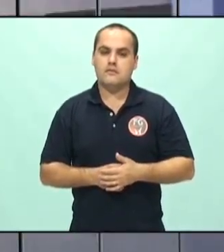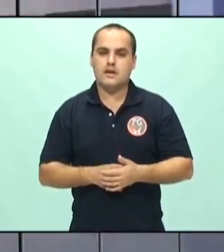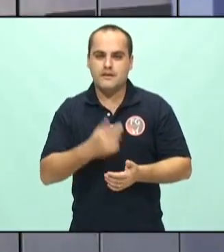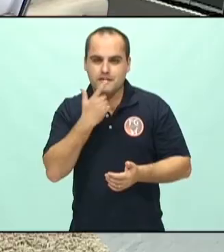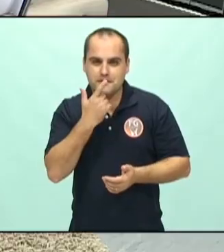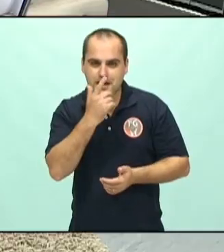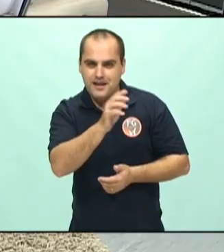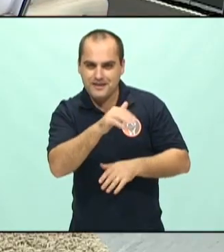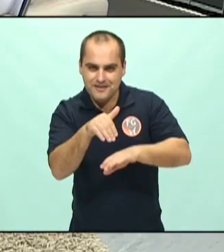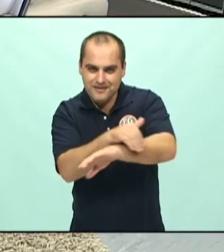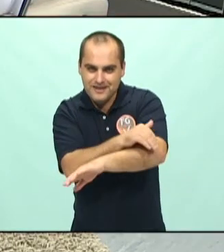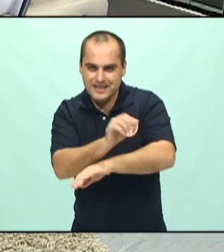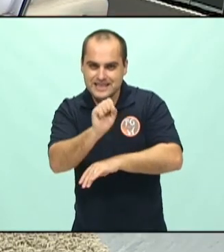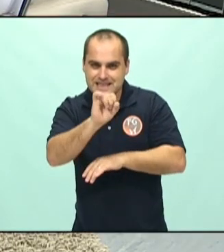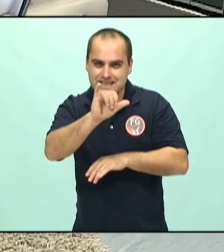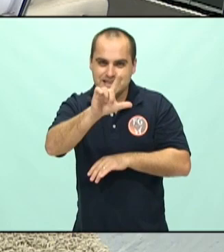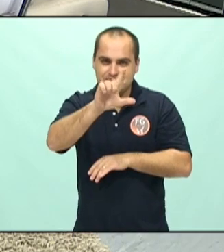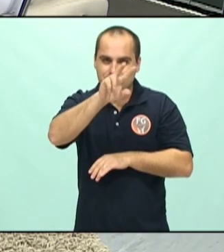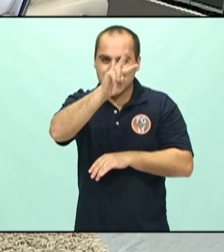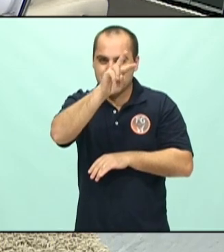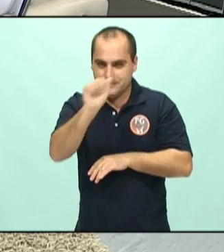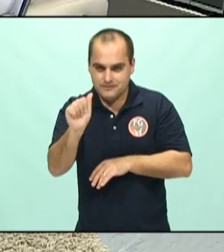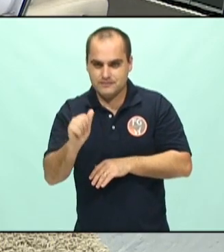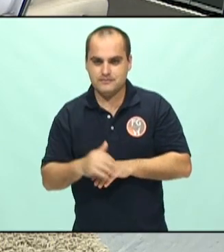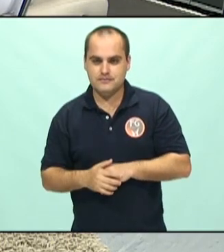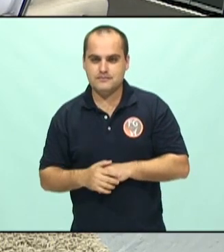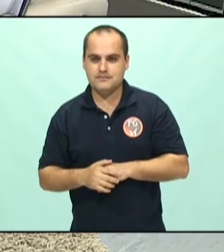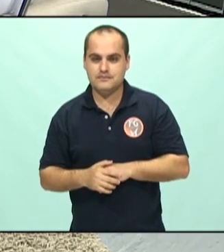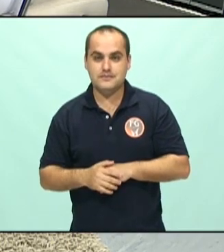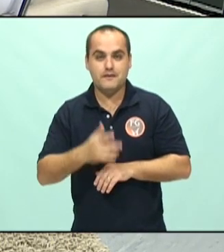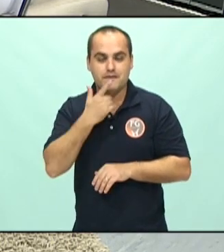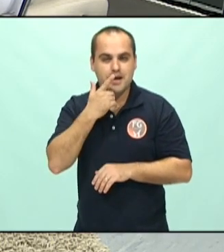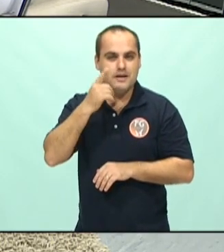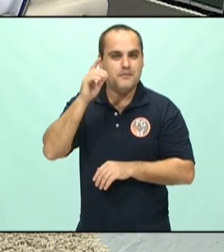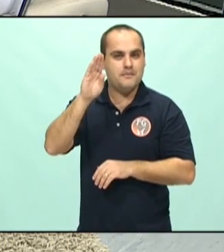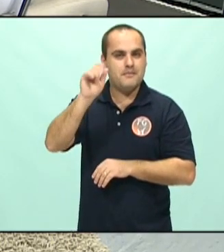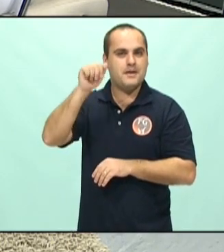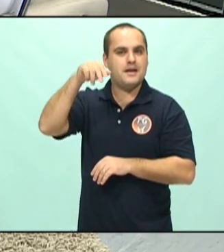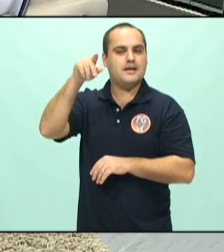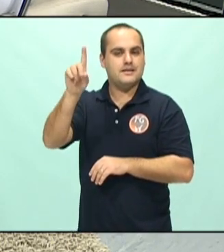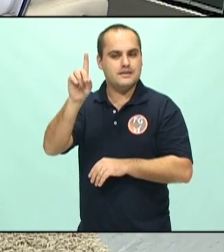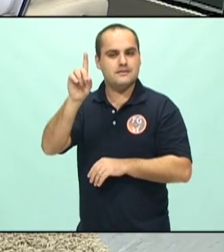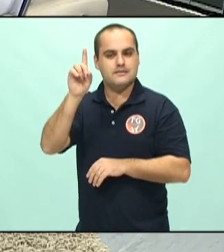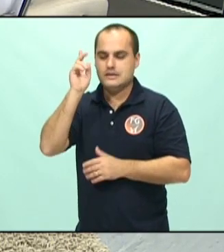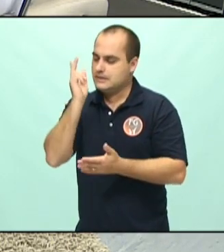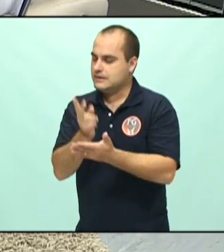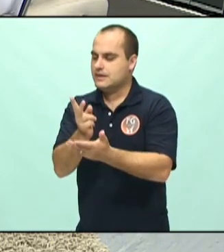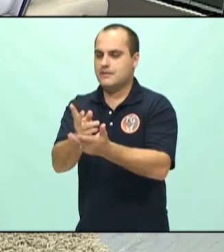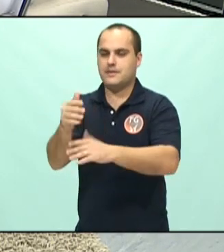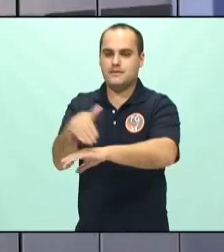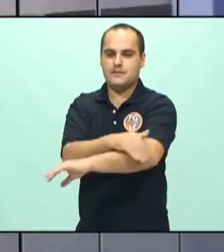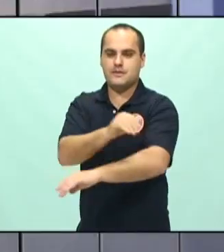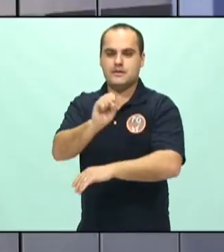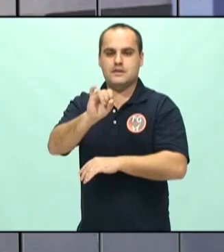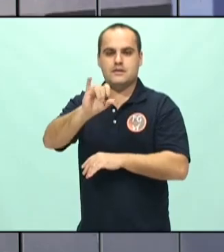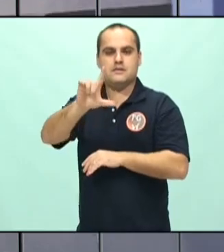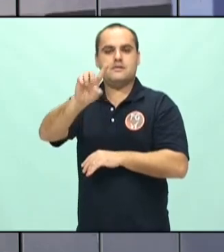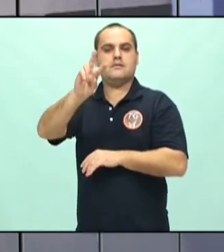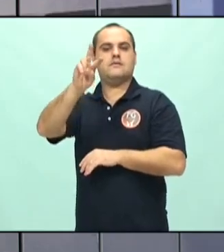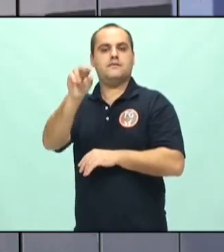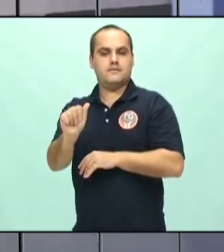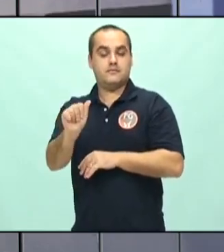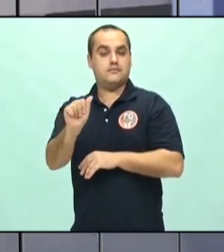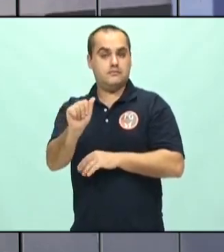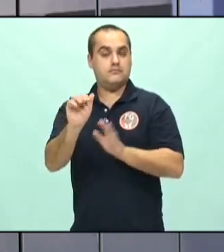quem a rua silva antiga rocio ale até escuta o cara da banda vem sem falar na rua silvia pra mim toda a vida vai ser assim trazer uma